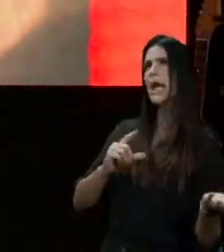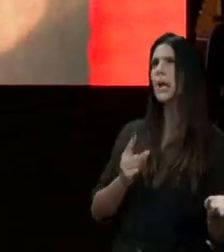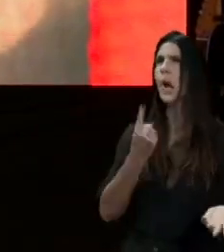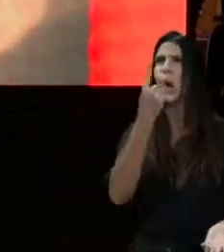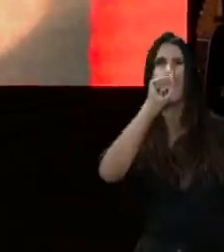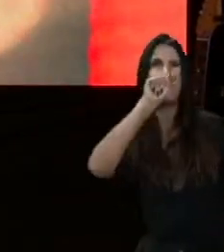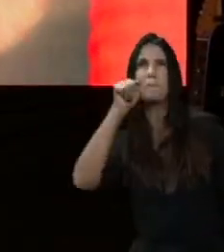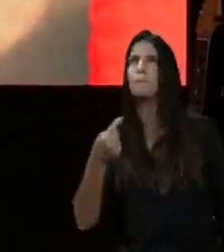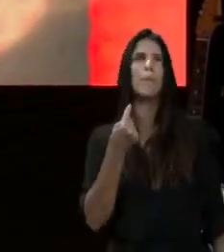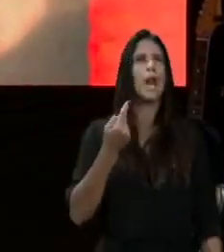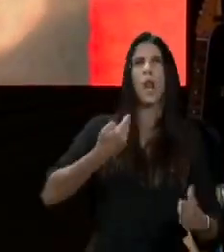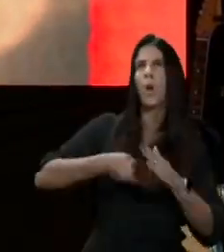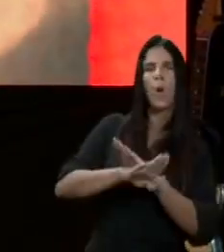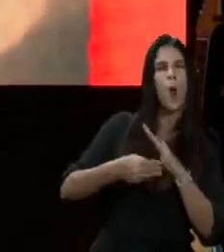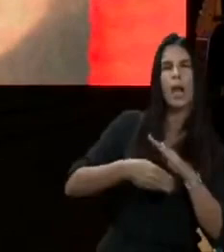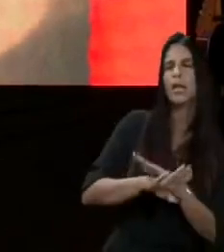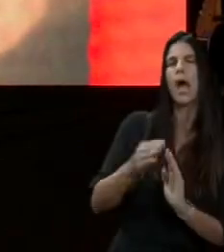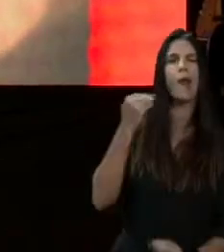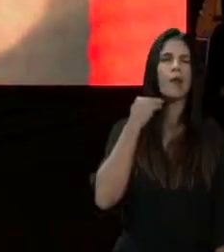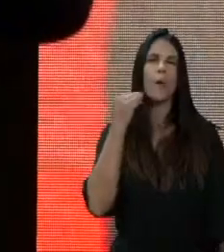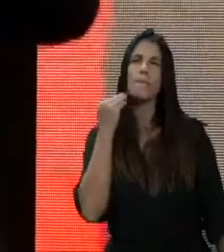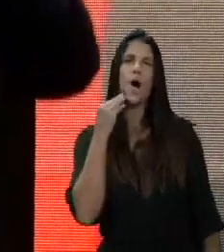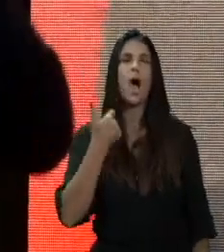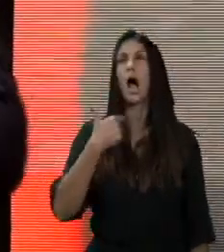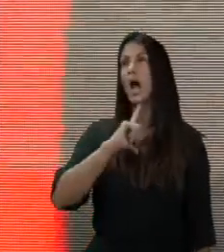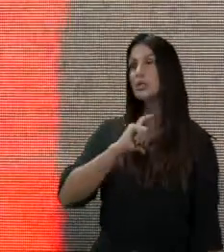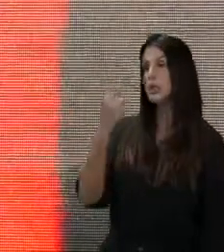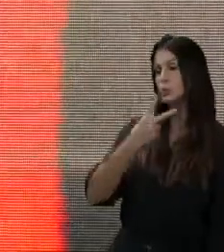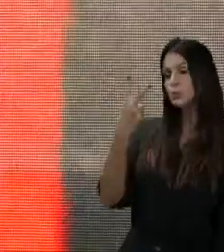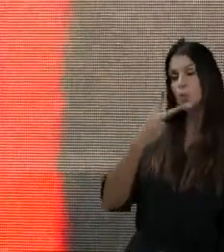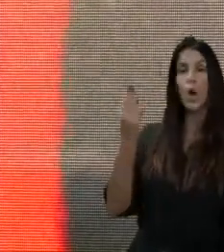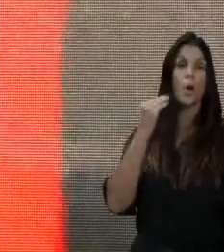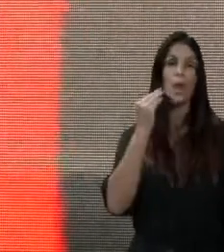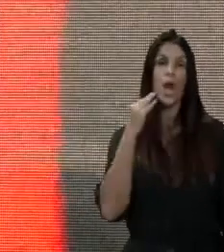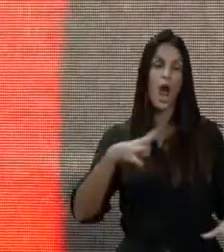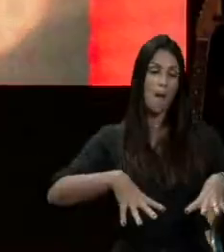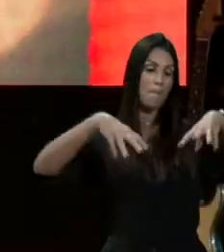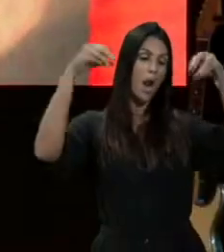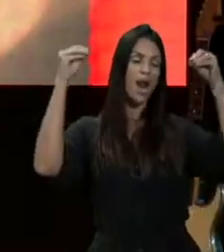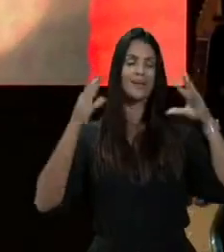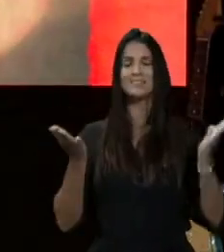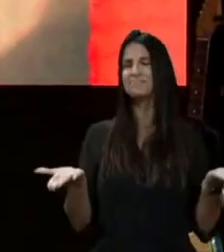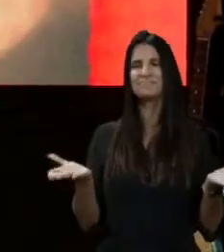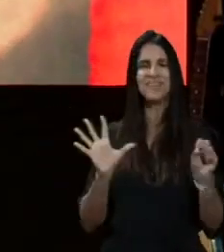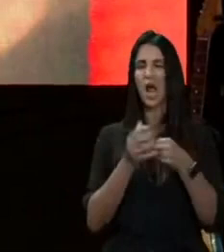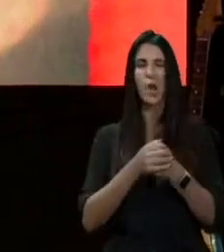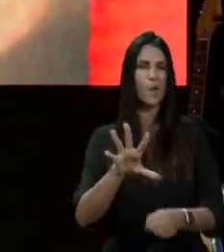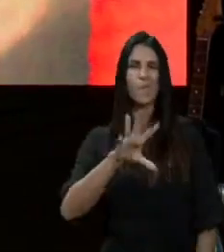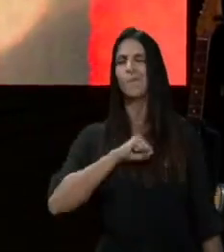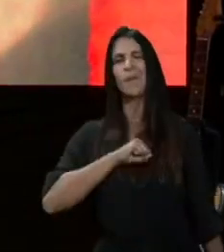dólares vai guardado no banco eu tenho mais dois milhões de dólares tá eu tenho uma maçã e